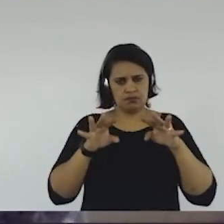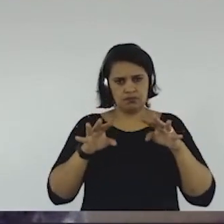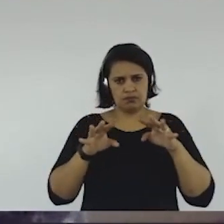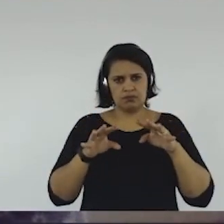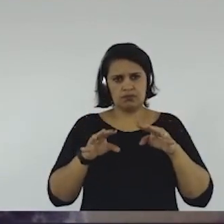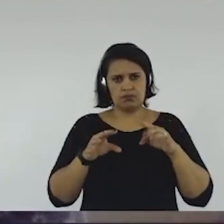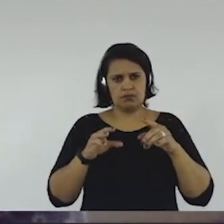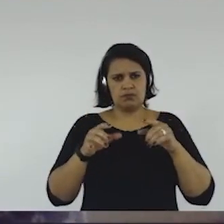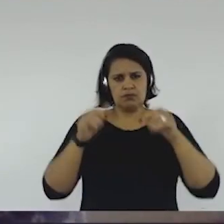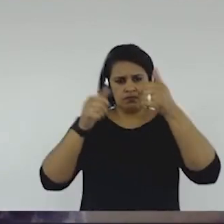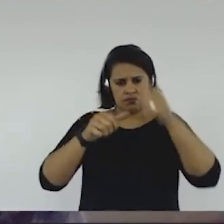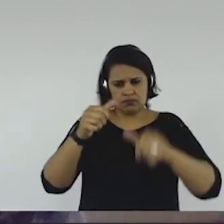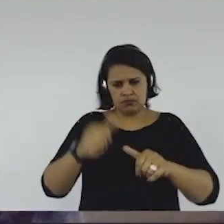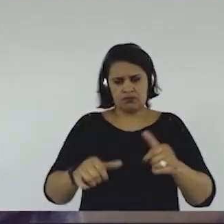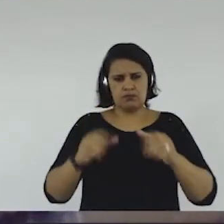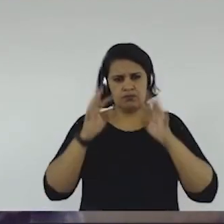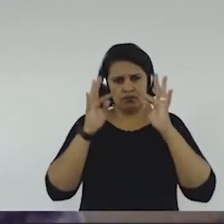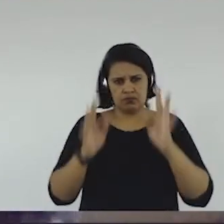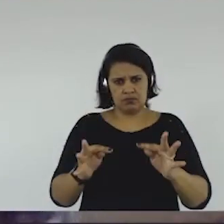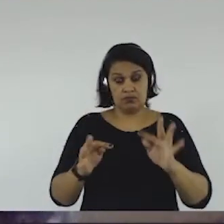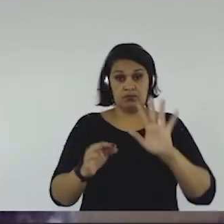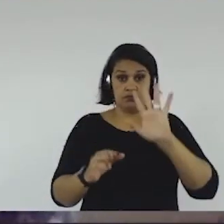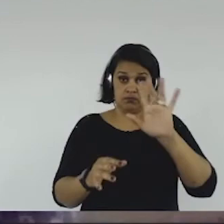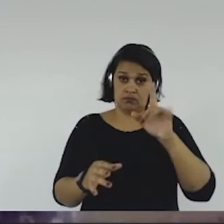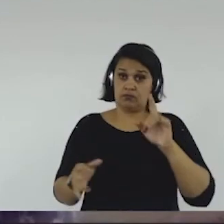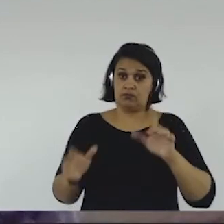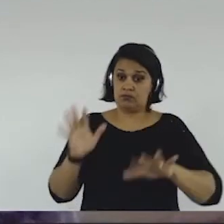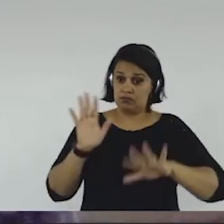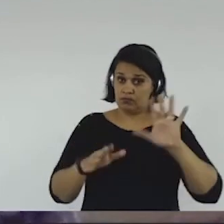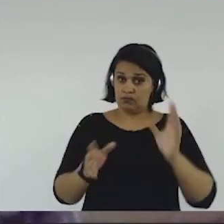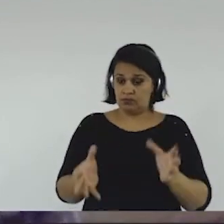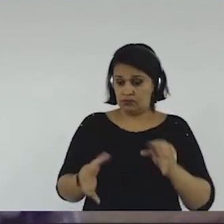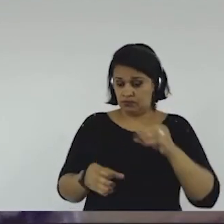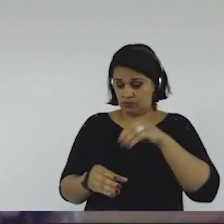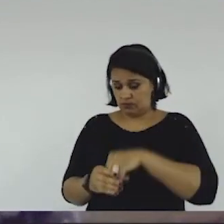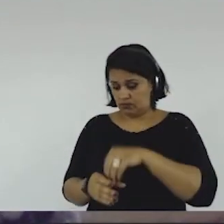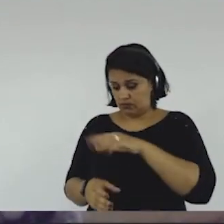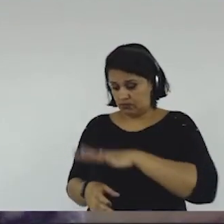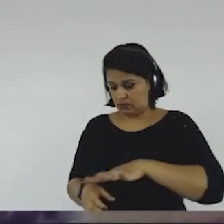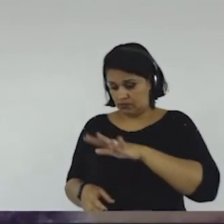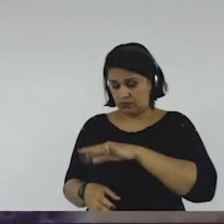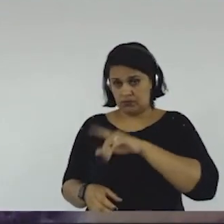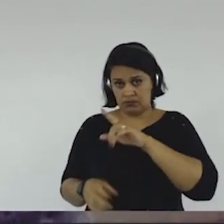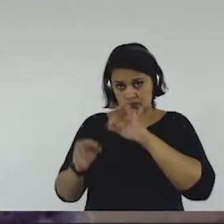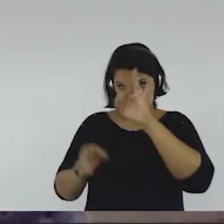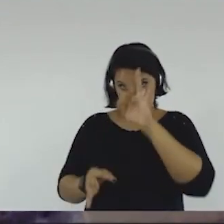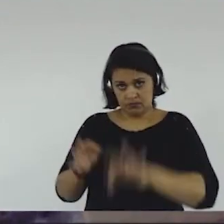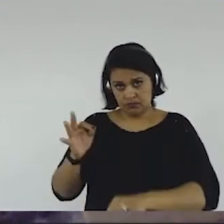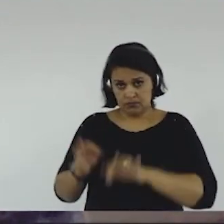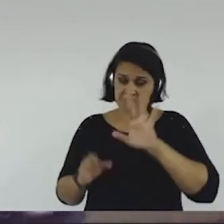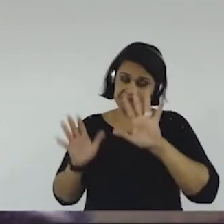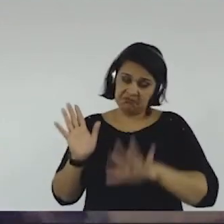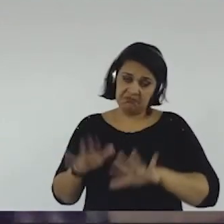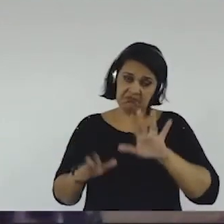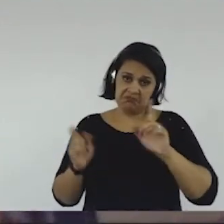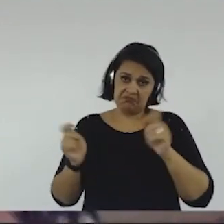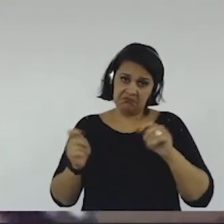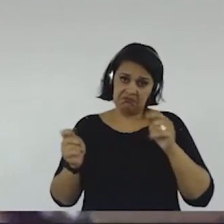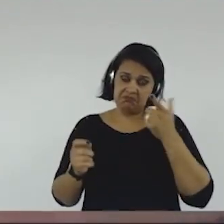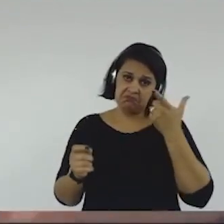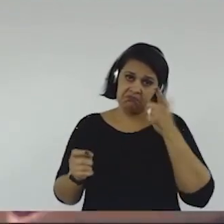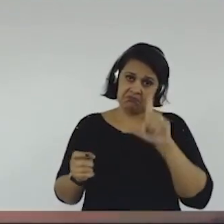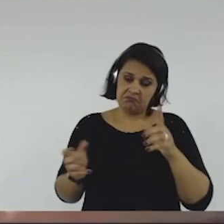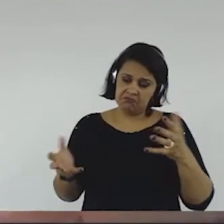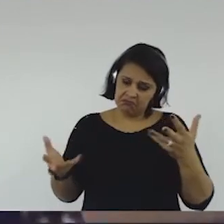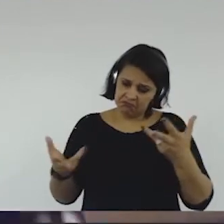o judiciário, que nós estamos falando de um ambiente de 100 milhões de processos, também uma questão de eficiência